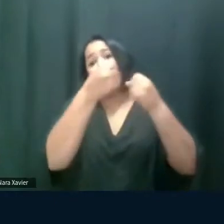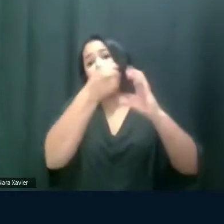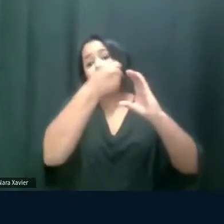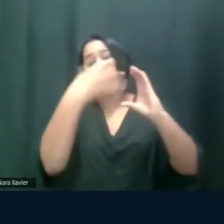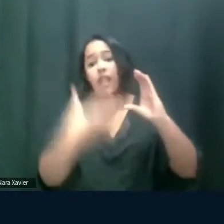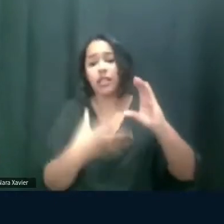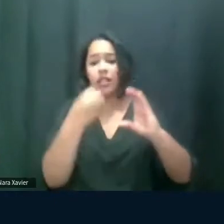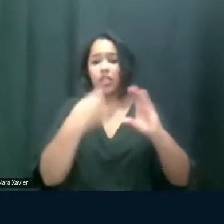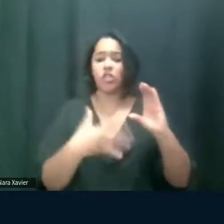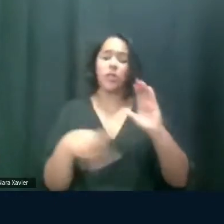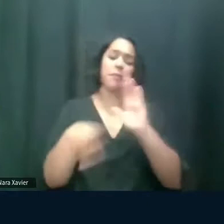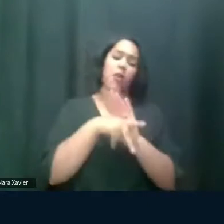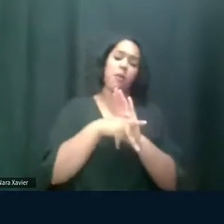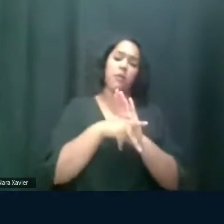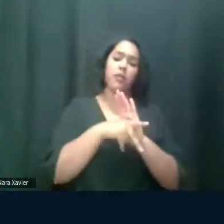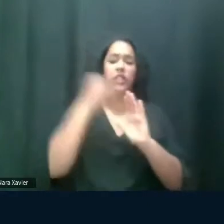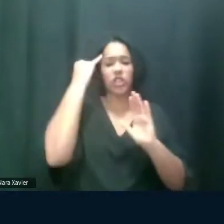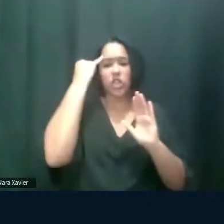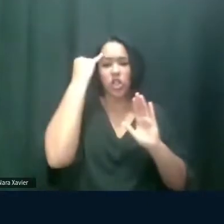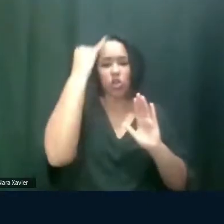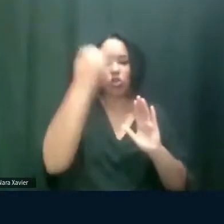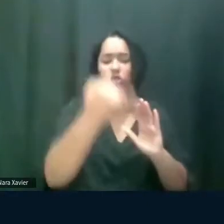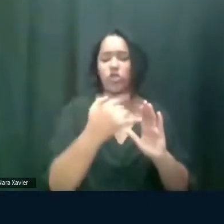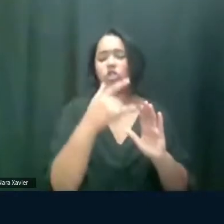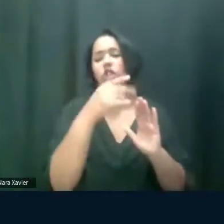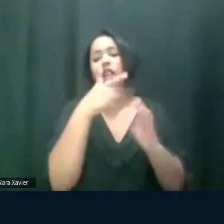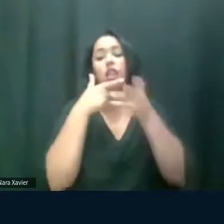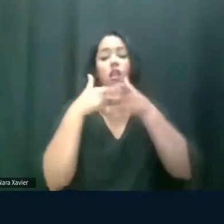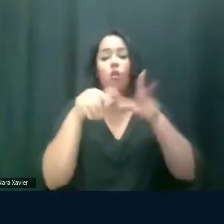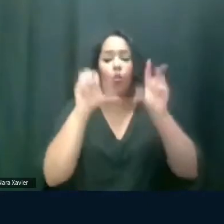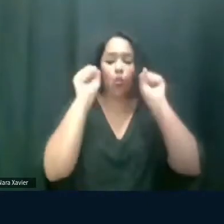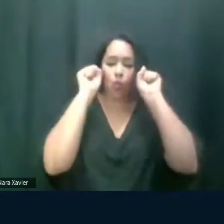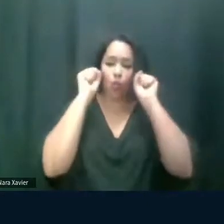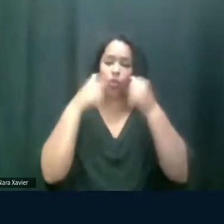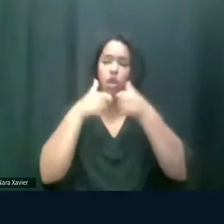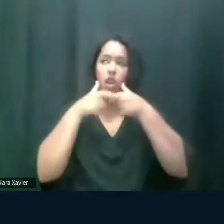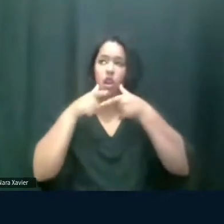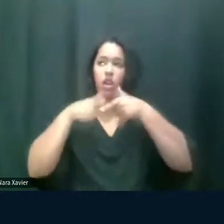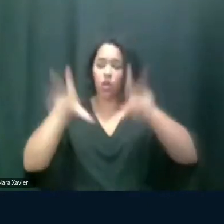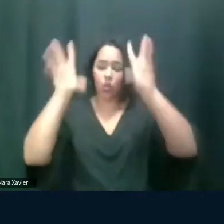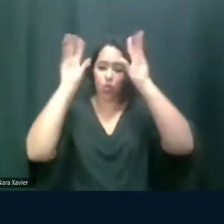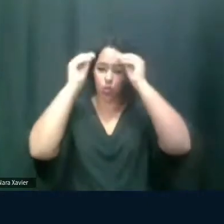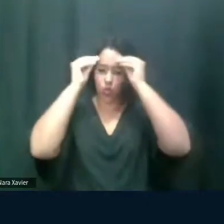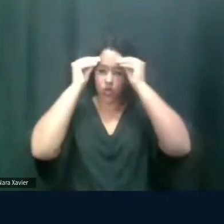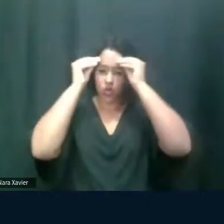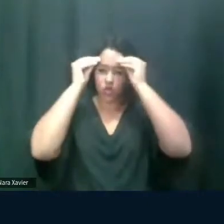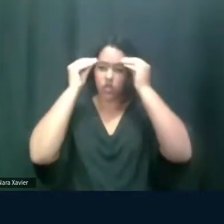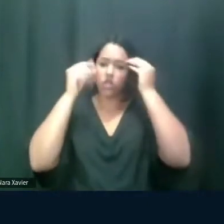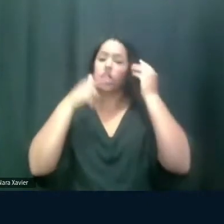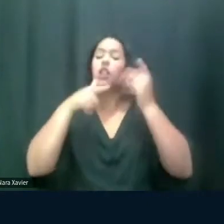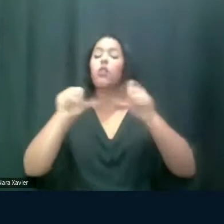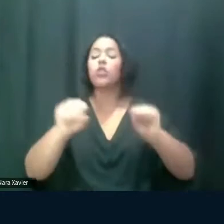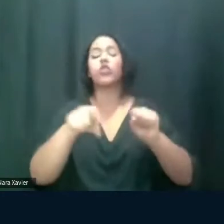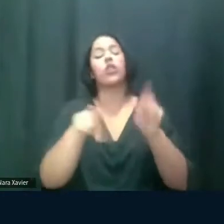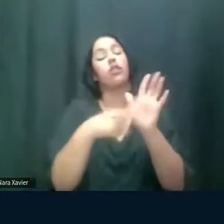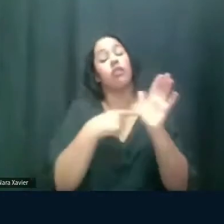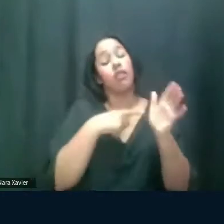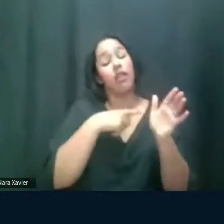ideologias linguísticas, de políticas linguísticas implícitas, que se manifestam por meio